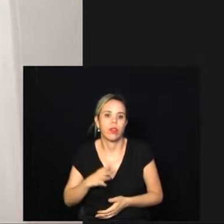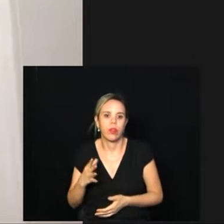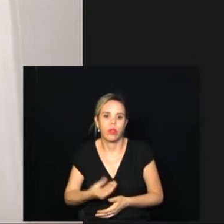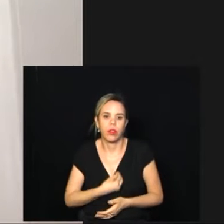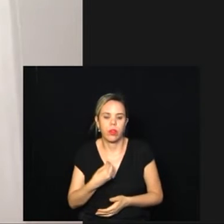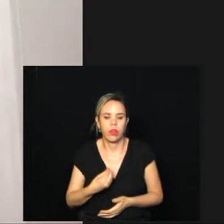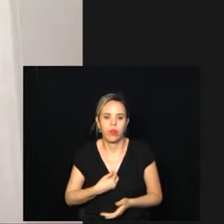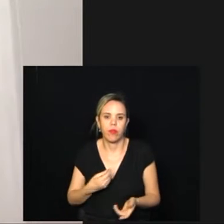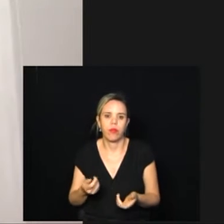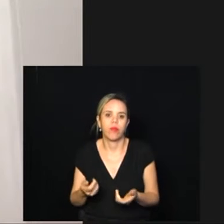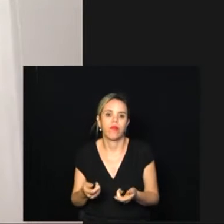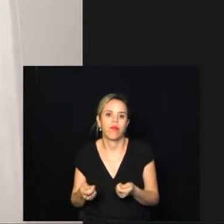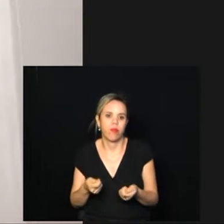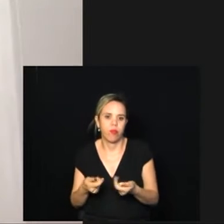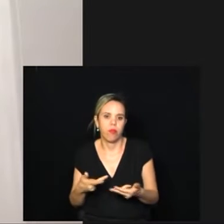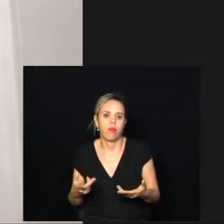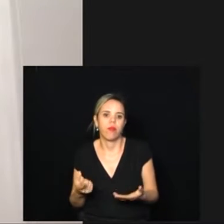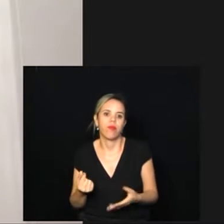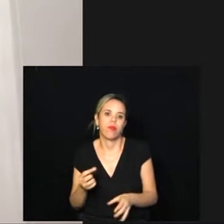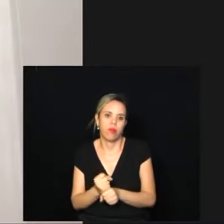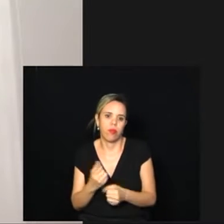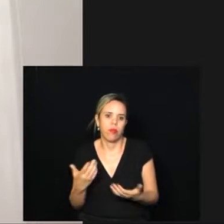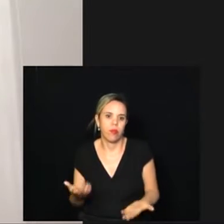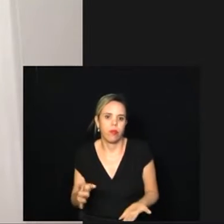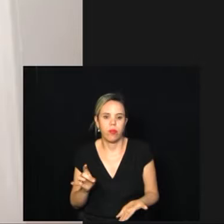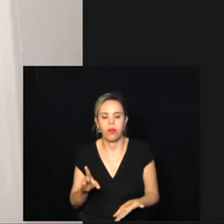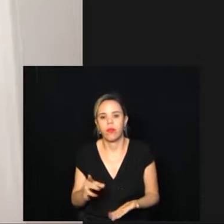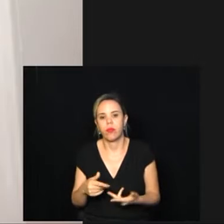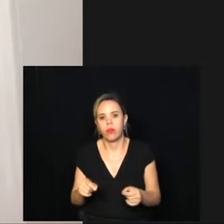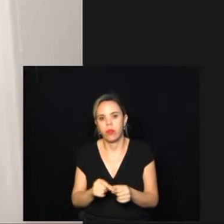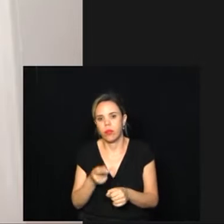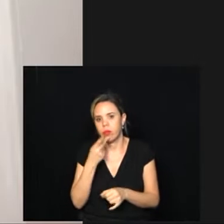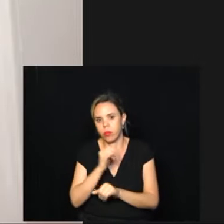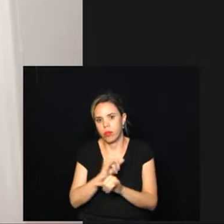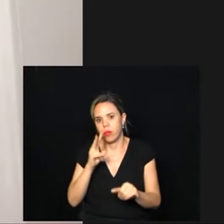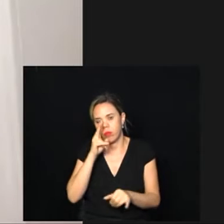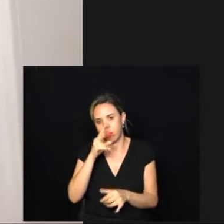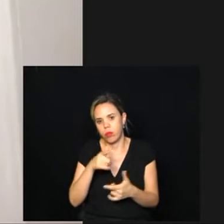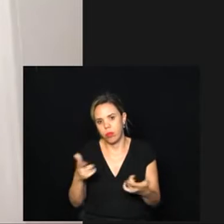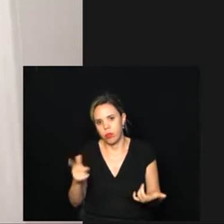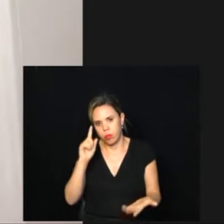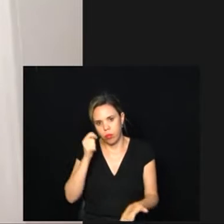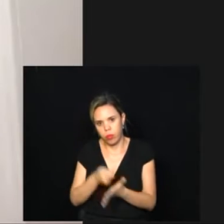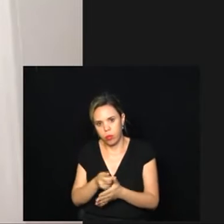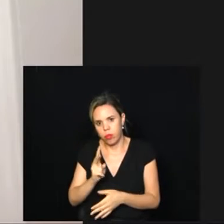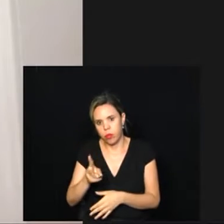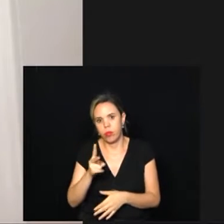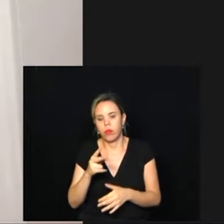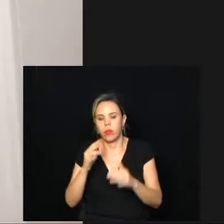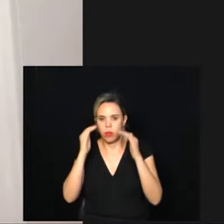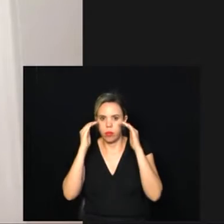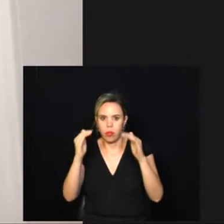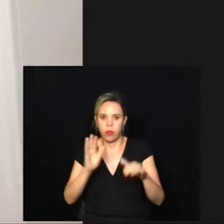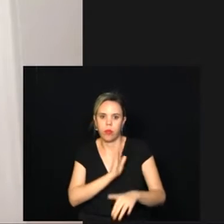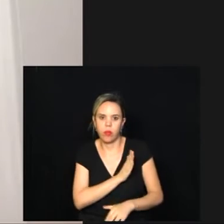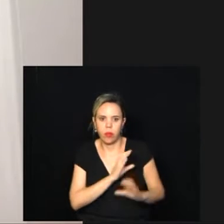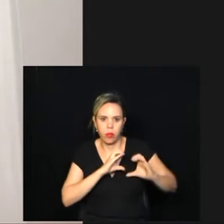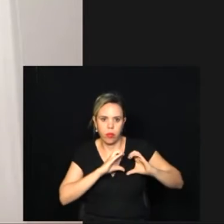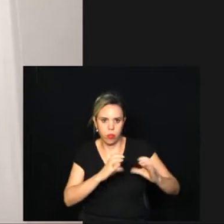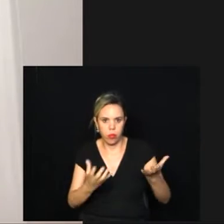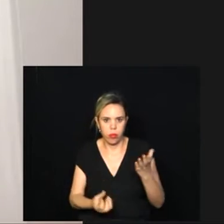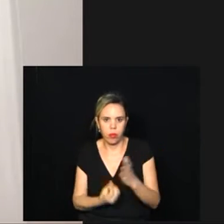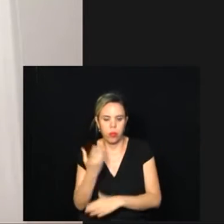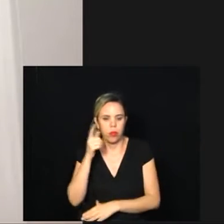muito estabilizada financeiramente, só que algo falava mais forte. E eu decidi seguir a voz do meu coração e resgatar as